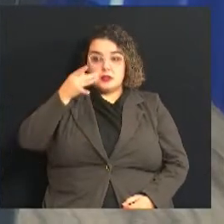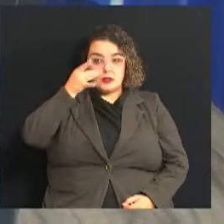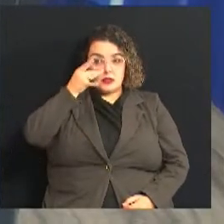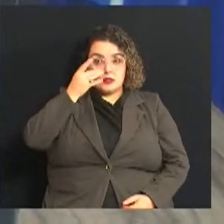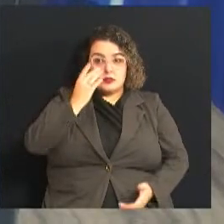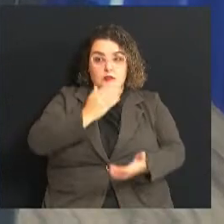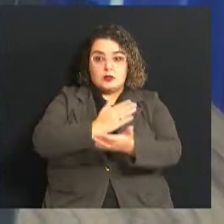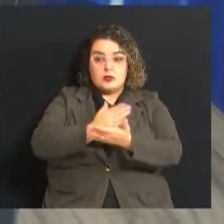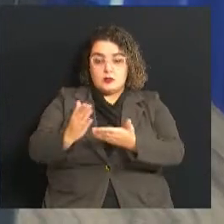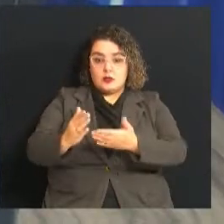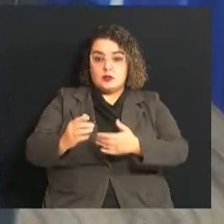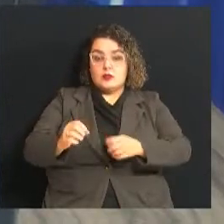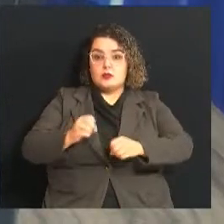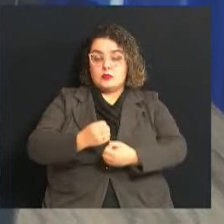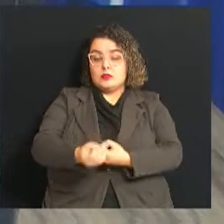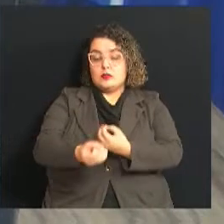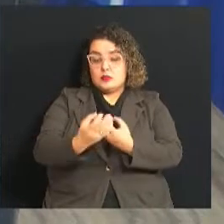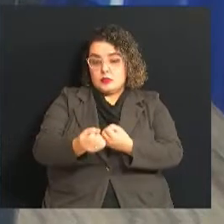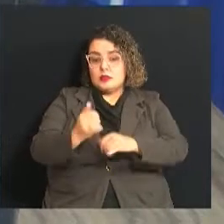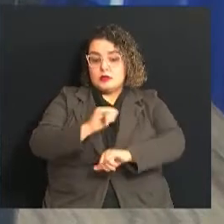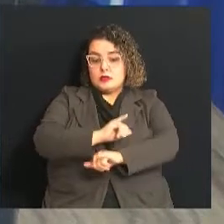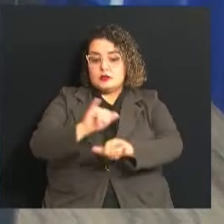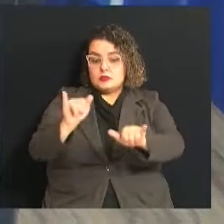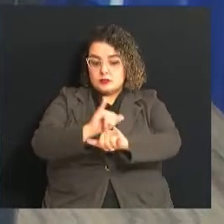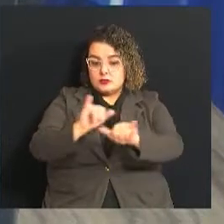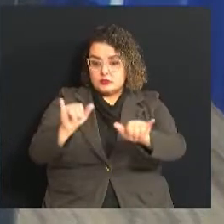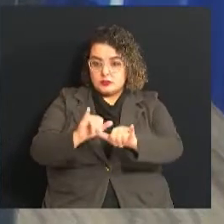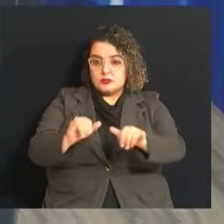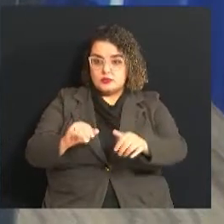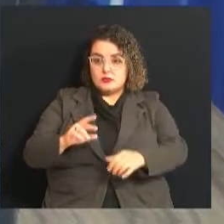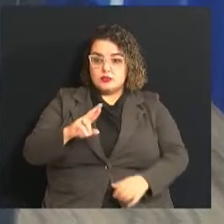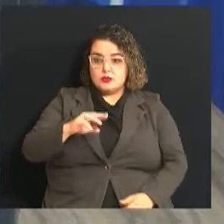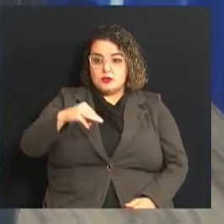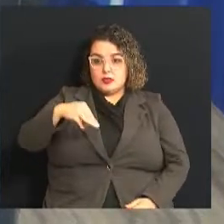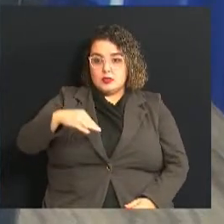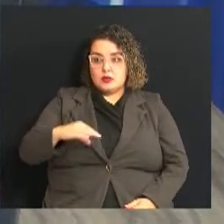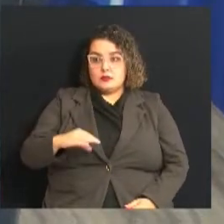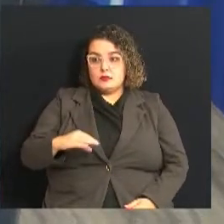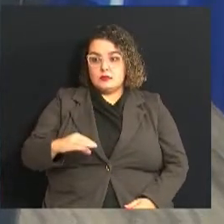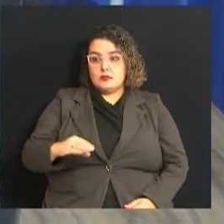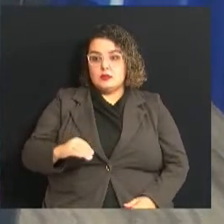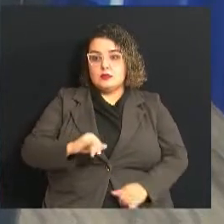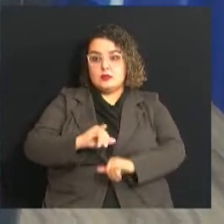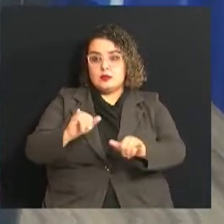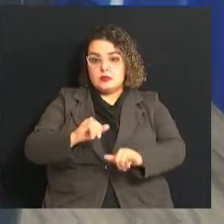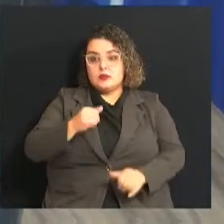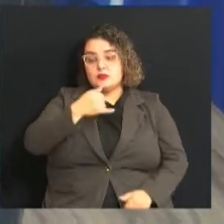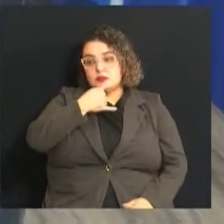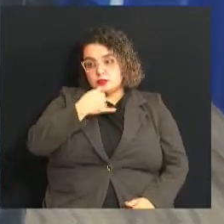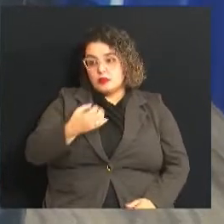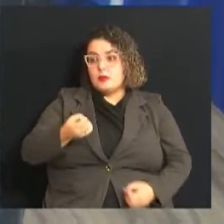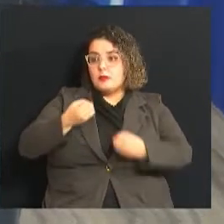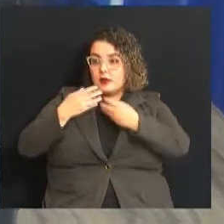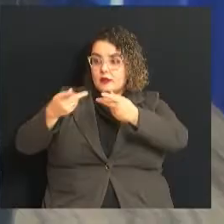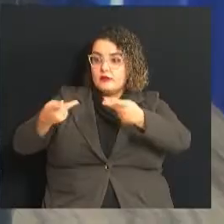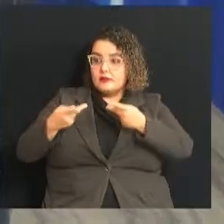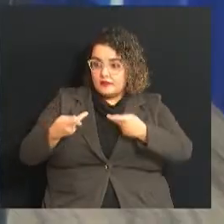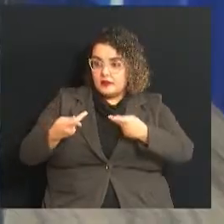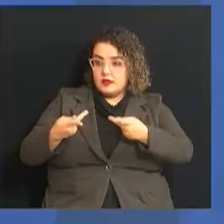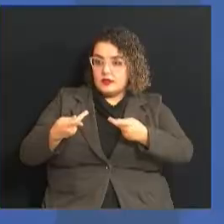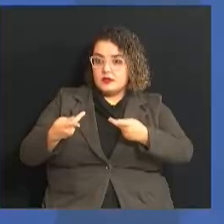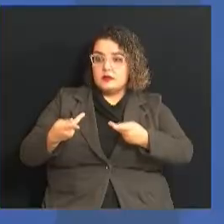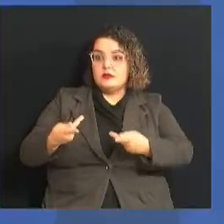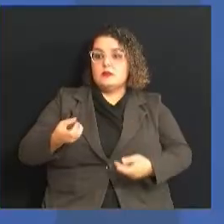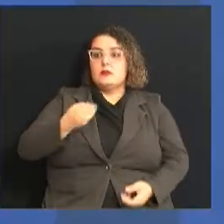com as notícias da metrópole de Campinas e com uma notícia triste. Então, seja bem-vinda e boa tarde, Mirna. Boa tarde, Gabriel. Boa